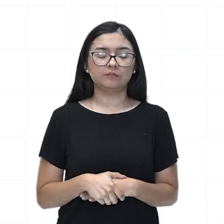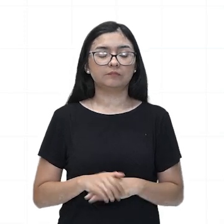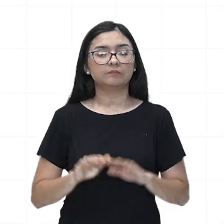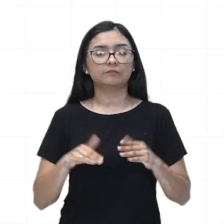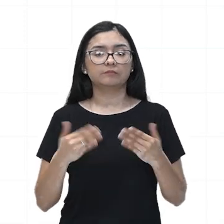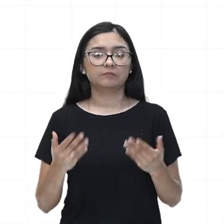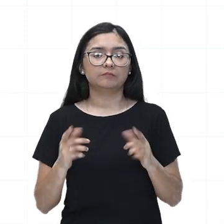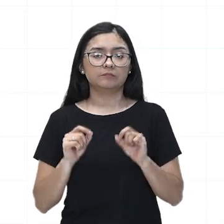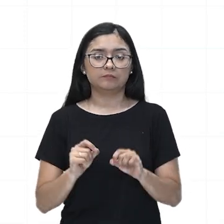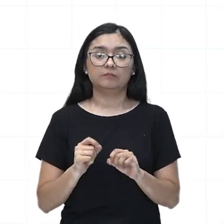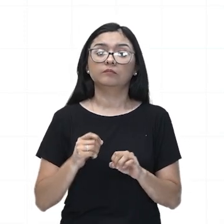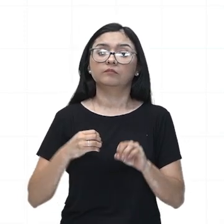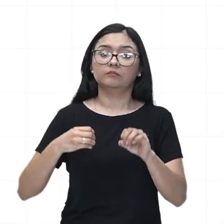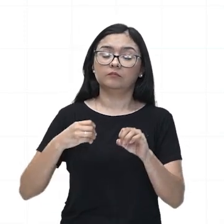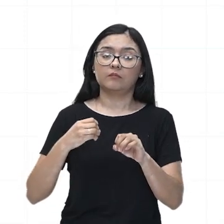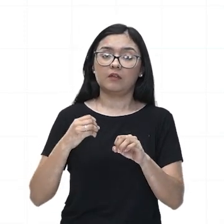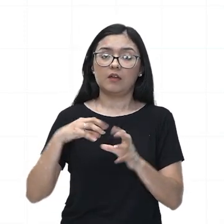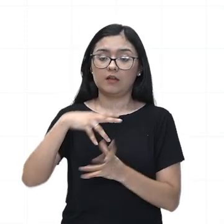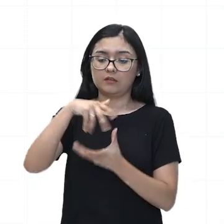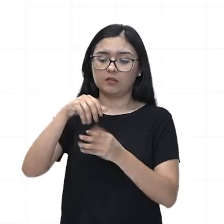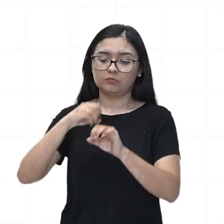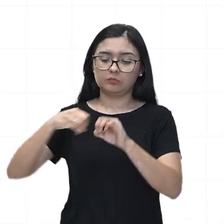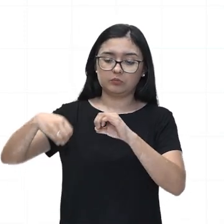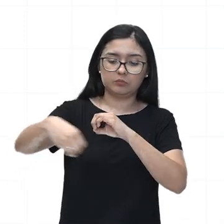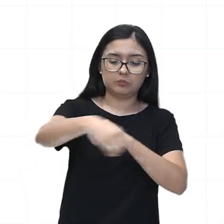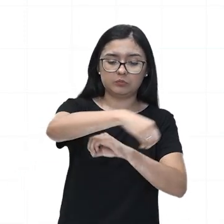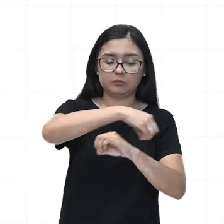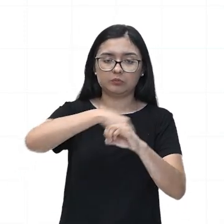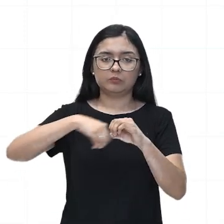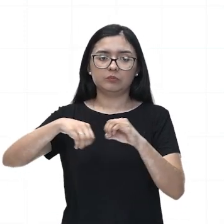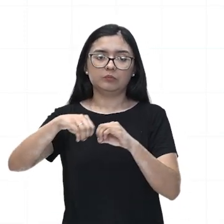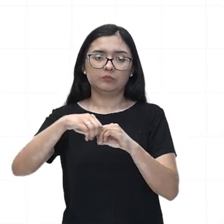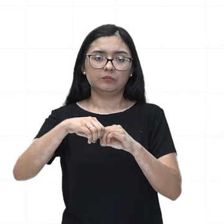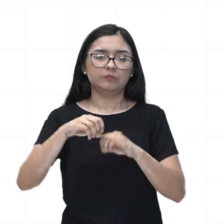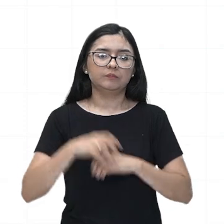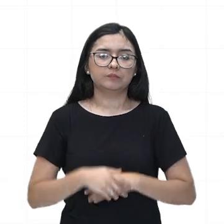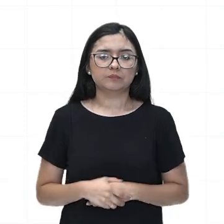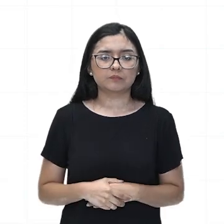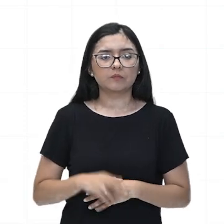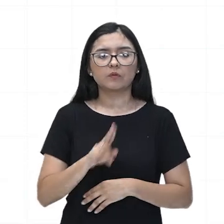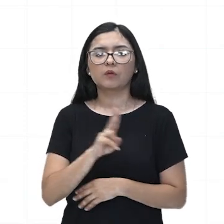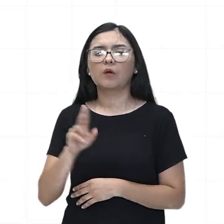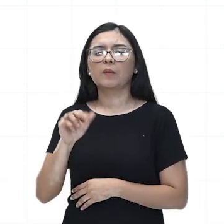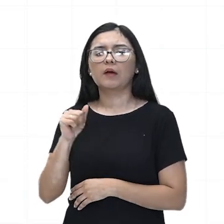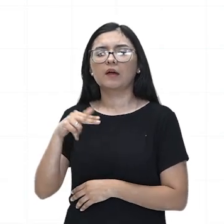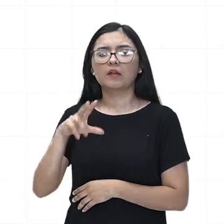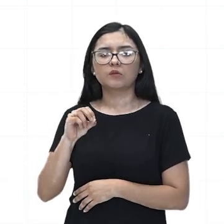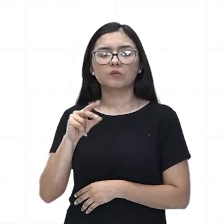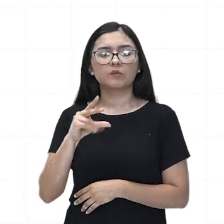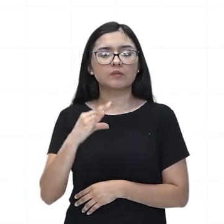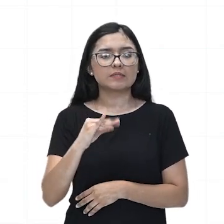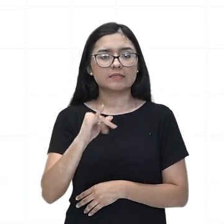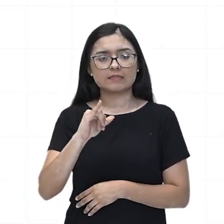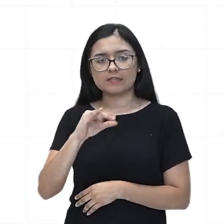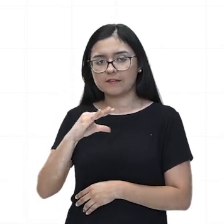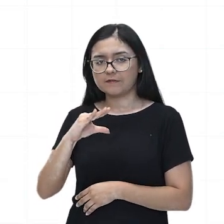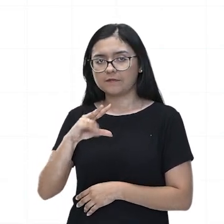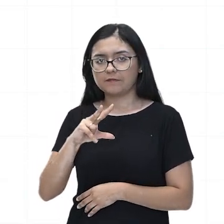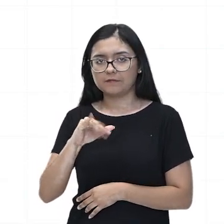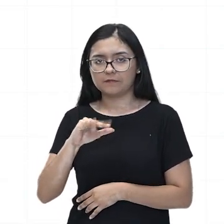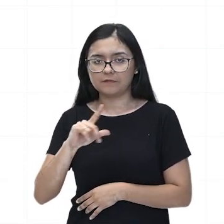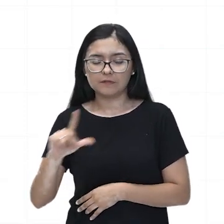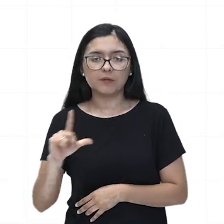Uma volta completa da Terra em torno do Sol corresponde ao que chamamos de ano civil, que